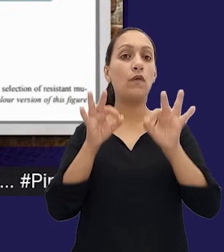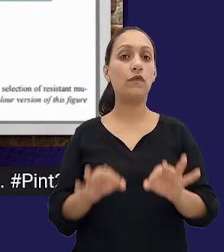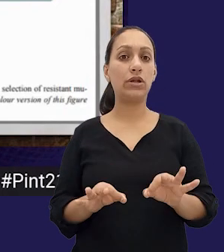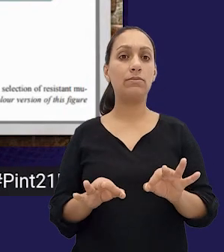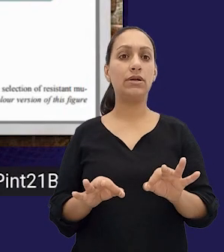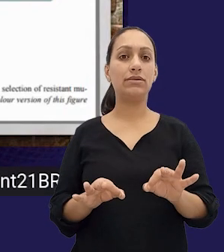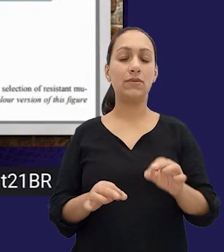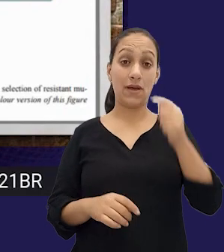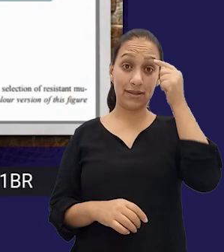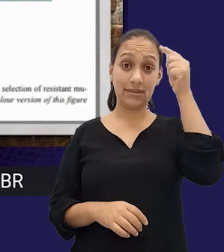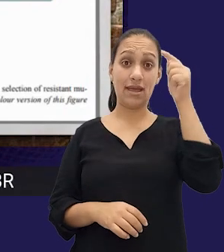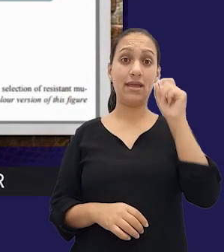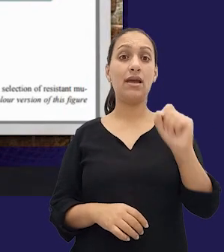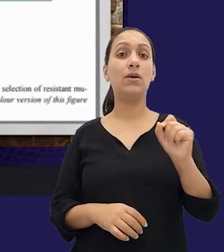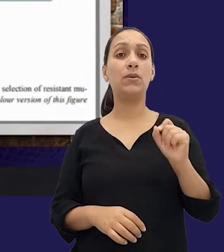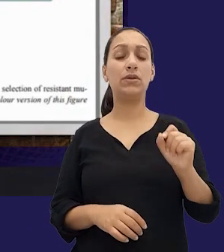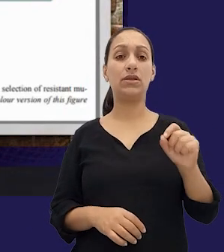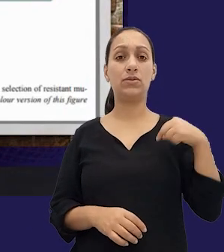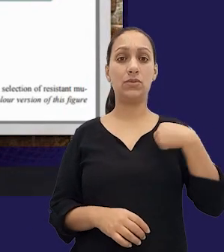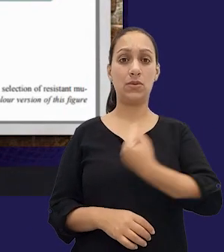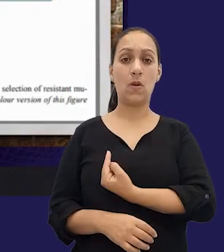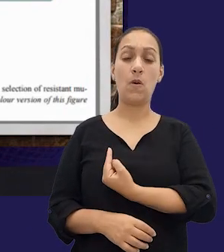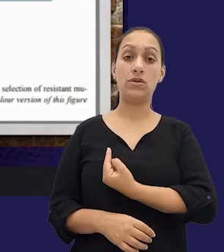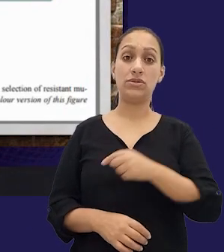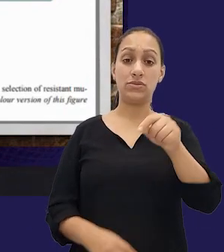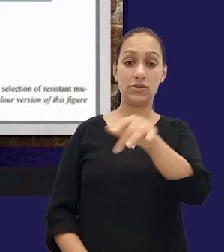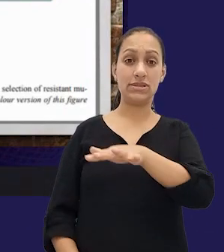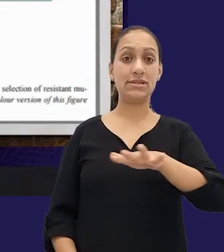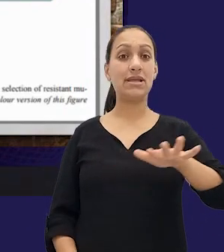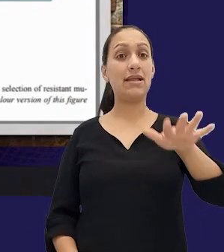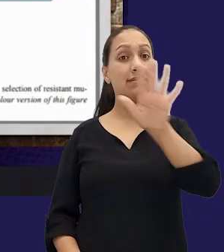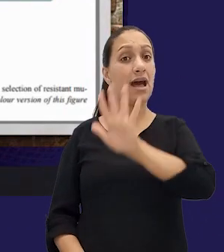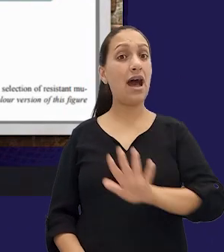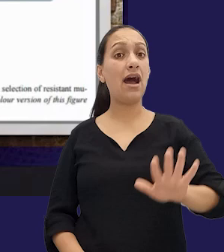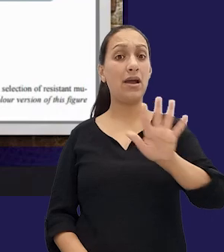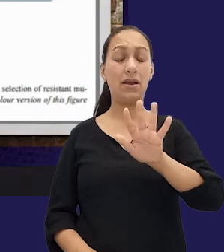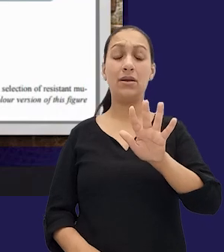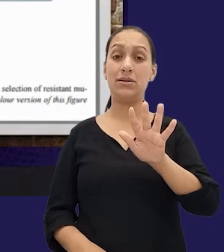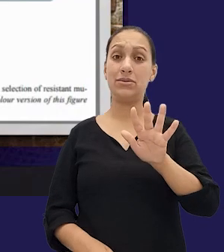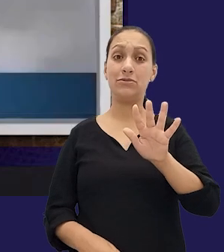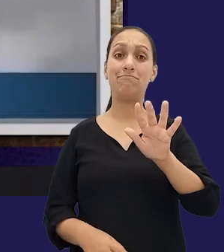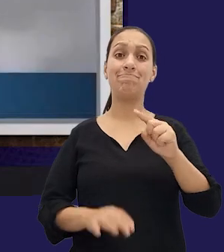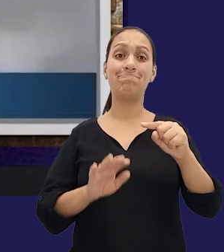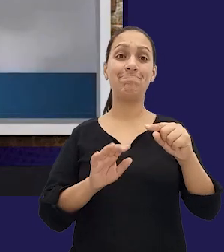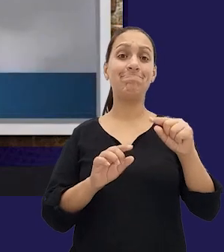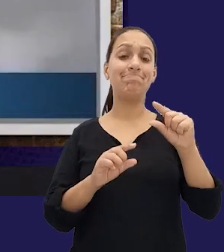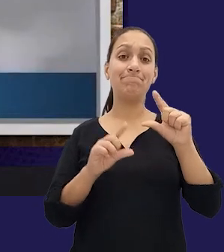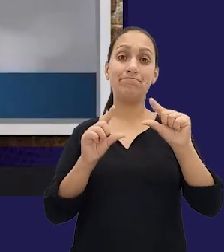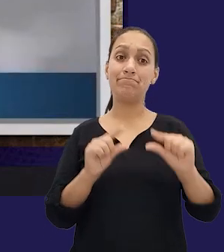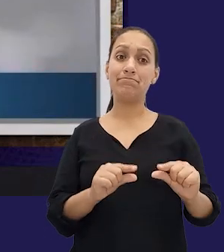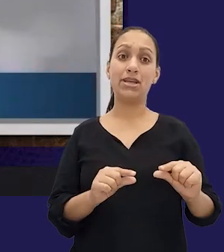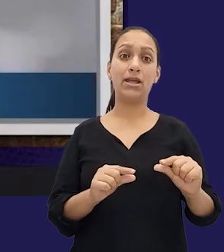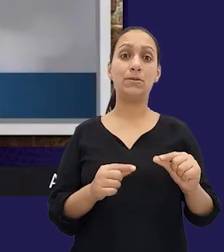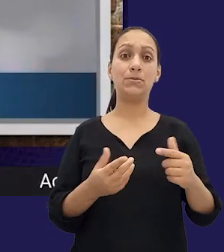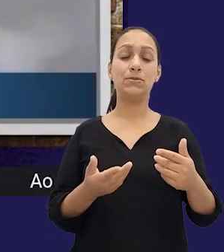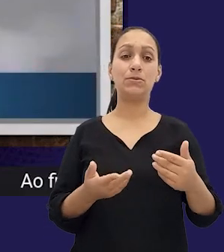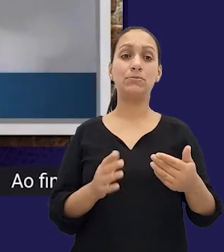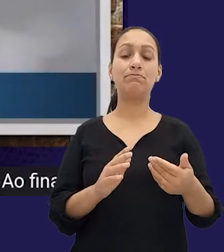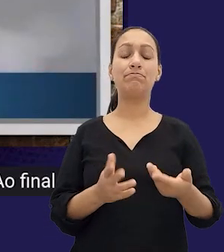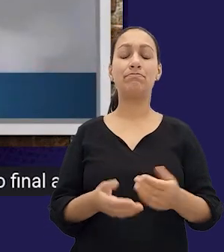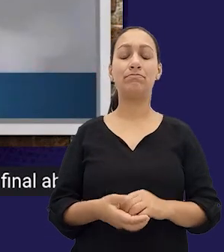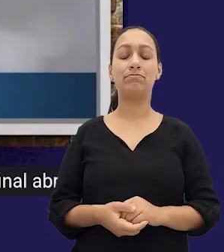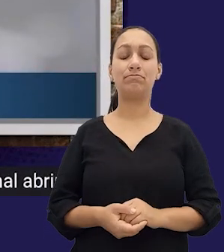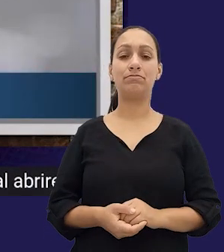confirmando, né, essa ideia de que nós realmente vamos estar num cenário menos favorável cada vez mais, tá?